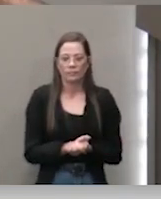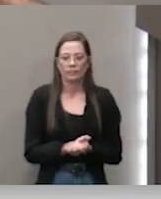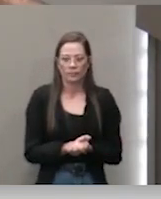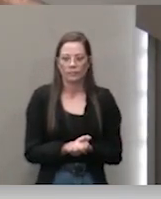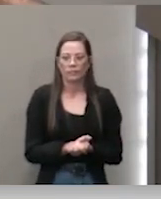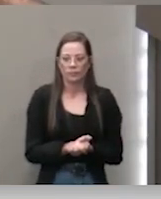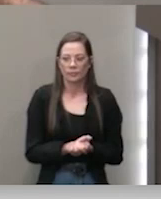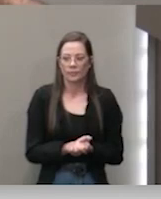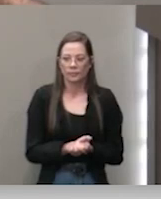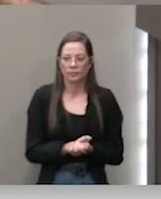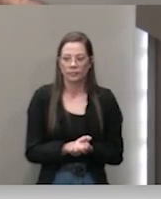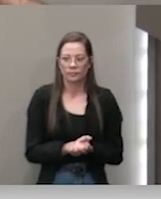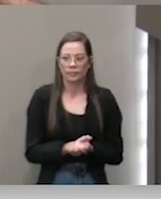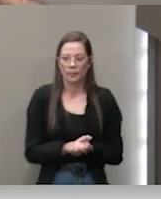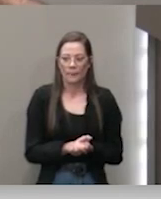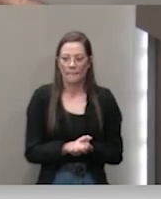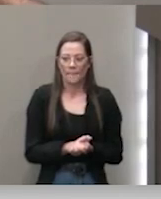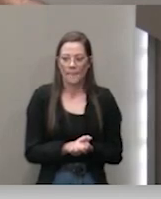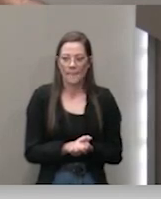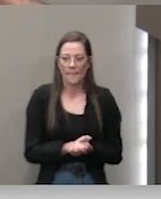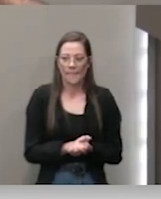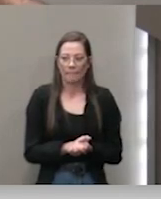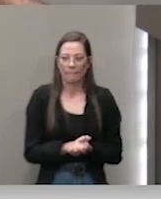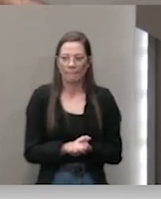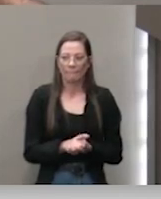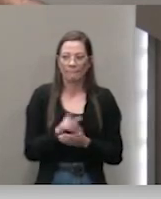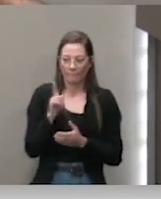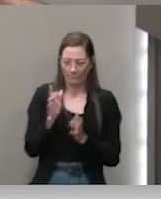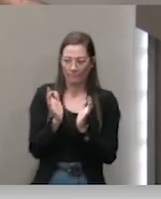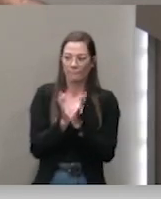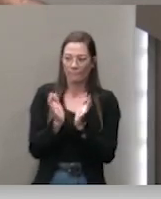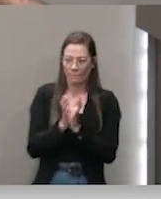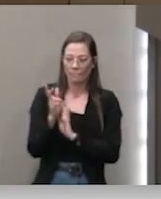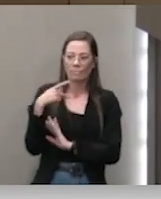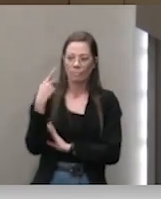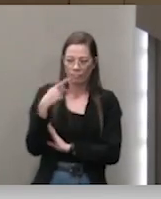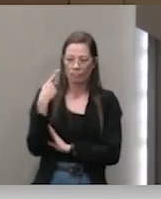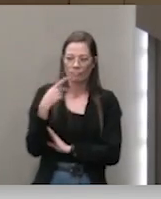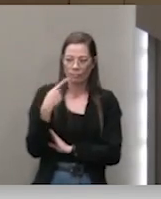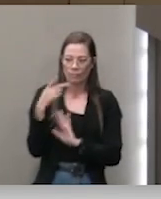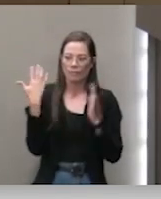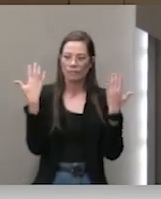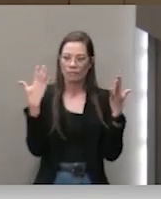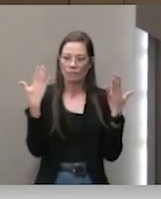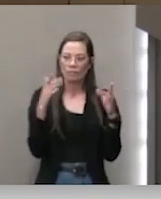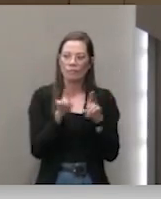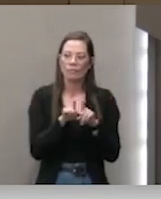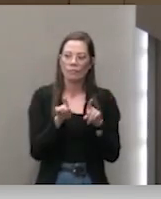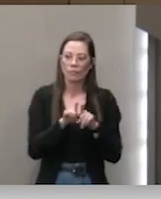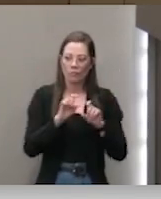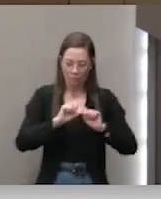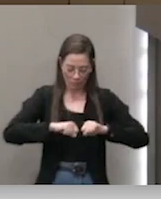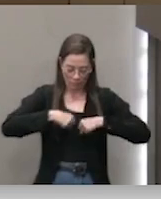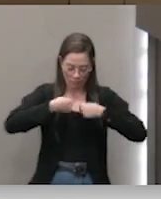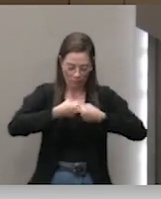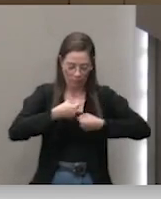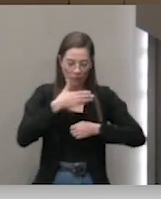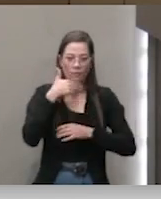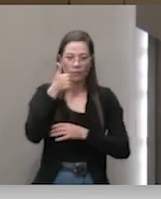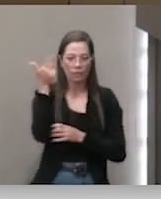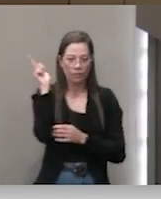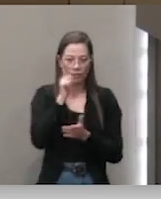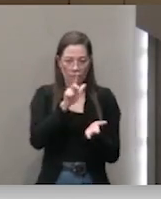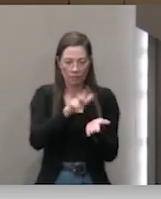atrasa a luz, ver o que acontece. Eu sei que o colega vereador Tchequinho está fazendo... Sim, é isso aí, vereador. Parabéns, parabéns. Isso aí, quanto mais força, melhor para a gente aprovar